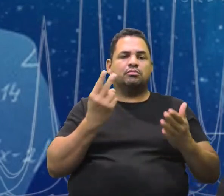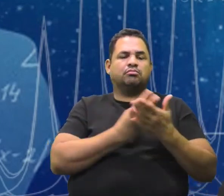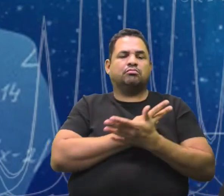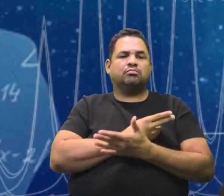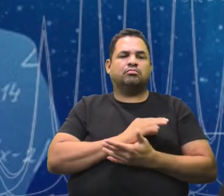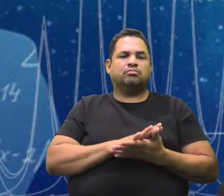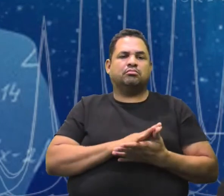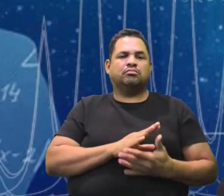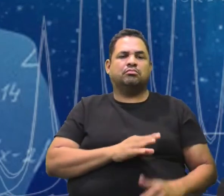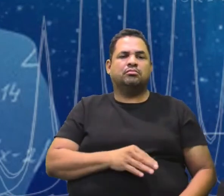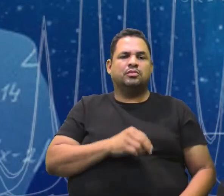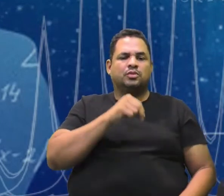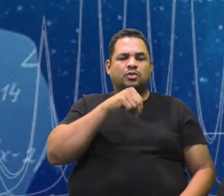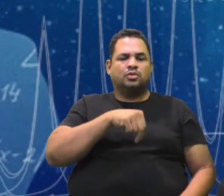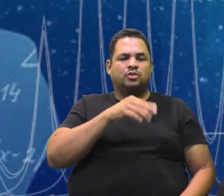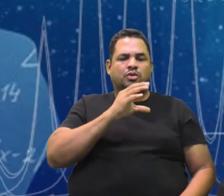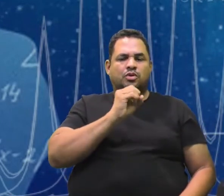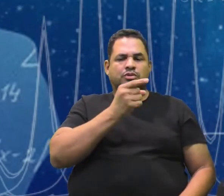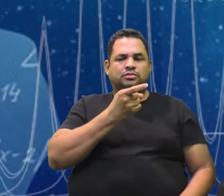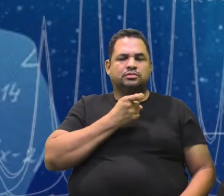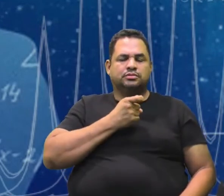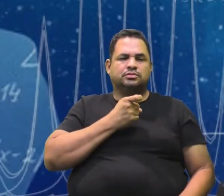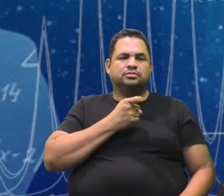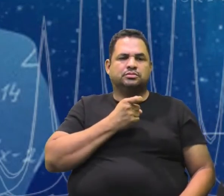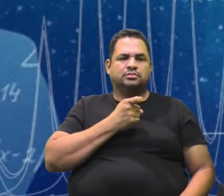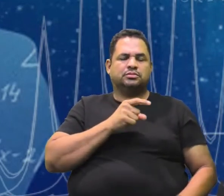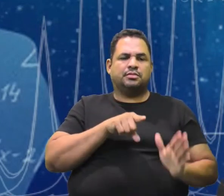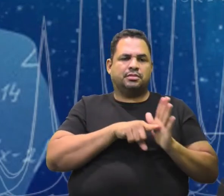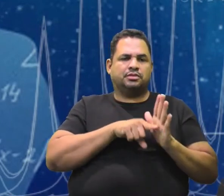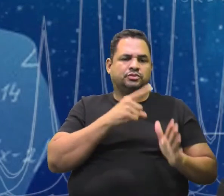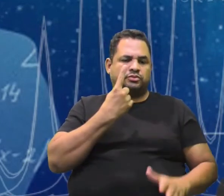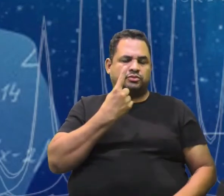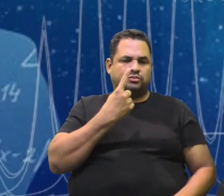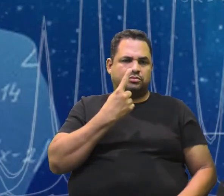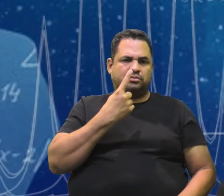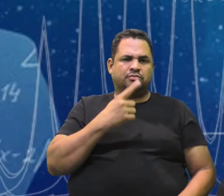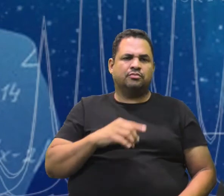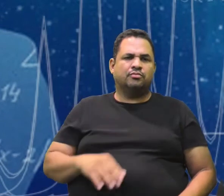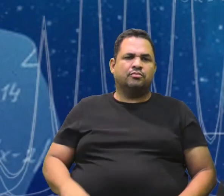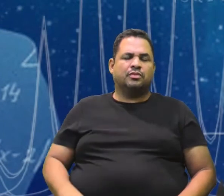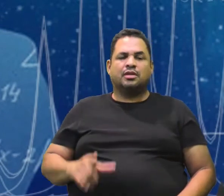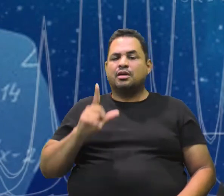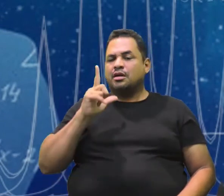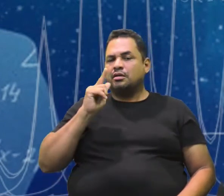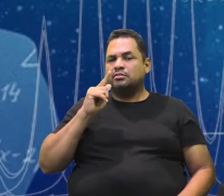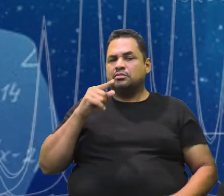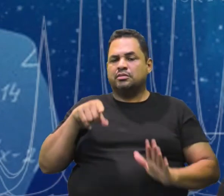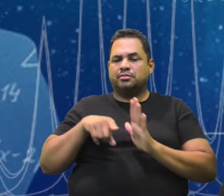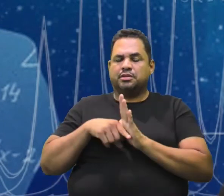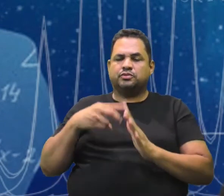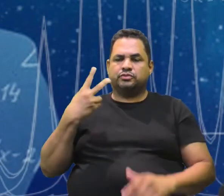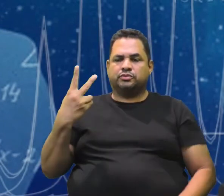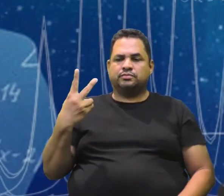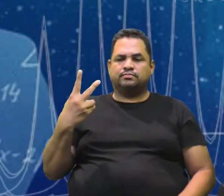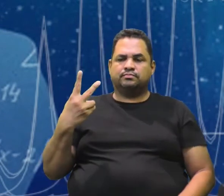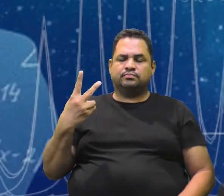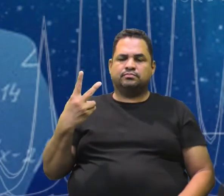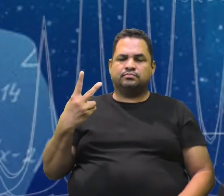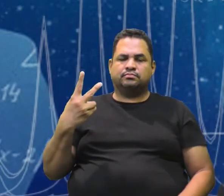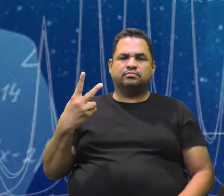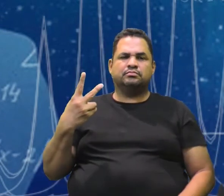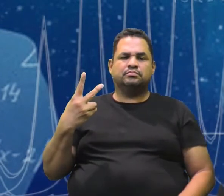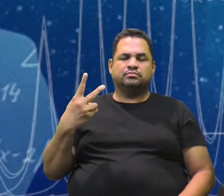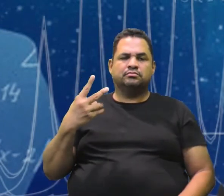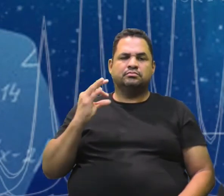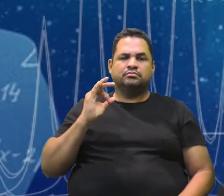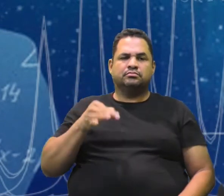O NOx do oxigênio no peróxido é menos um. Lá na água é menos dois.